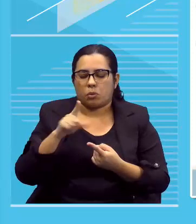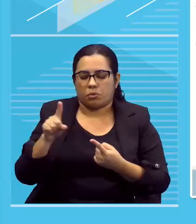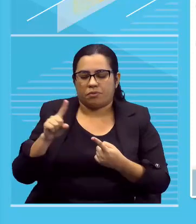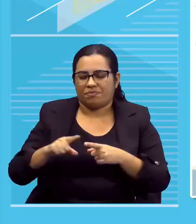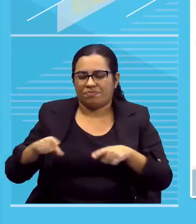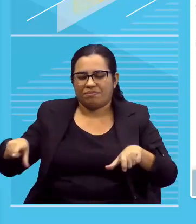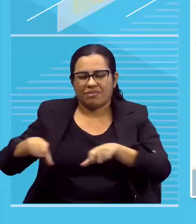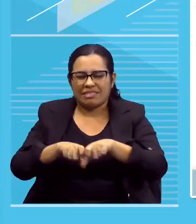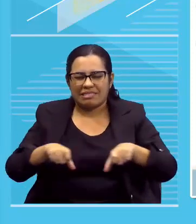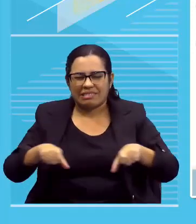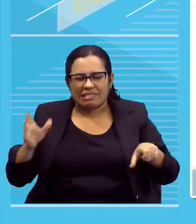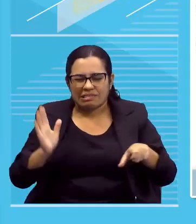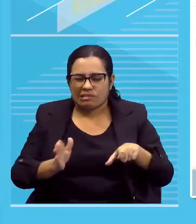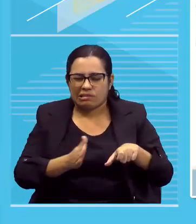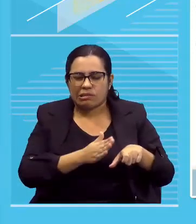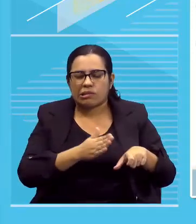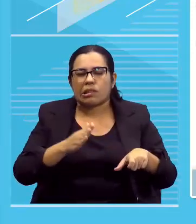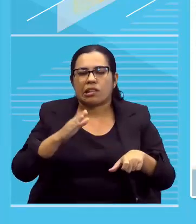Perdigão